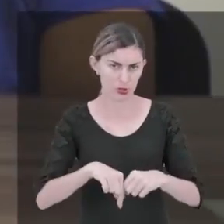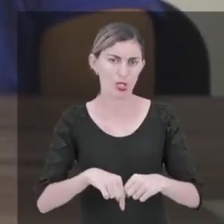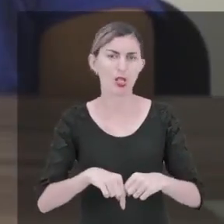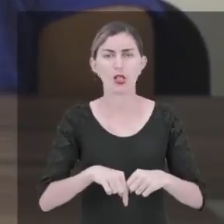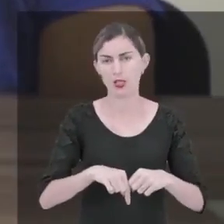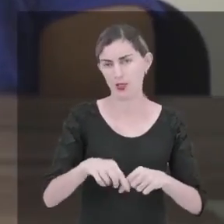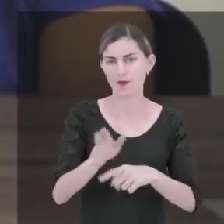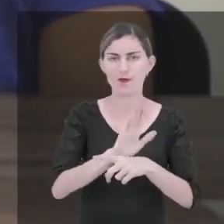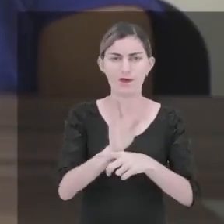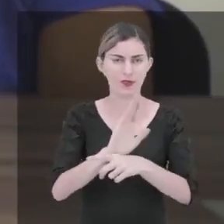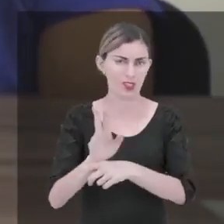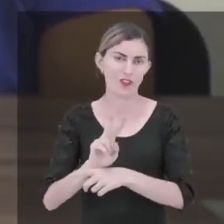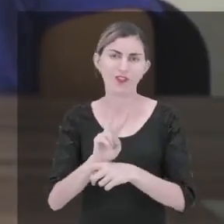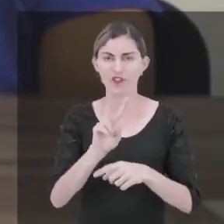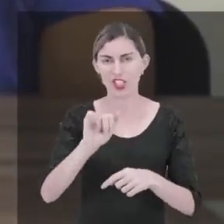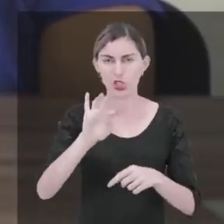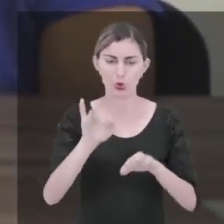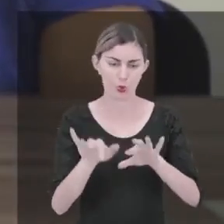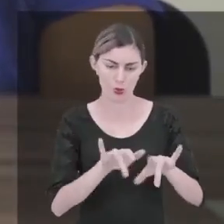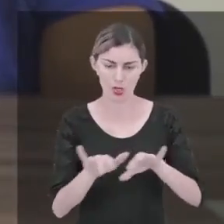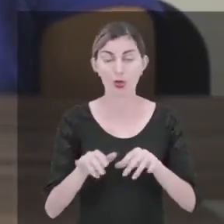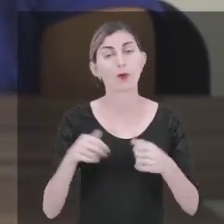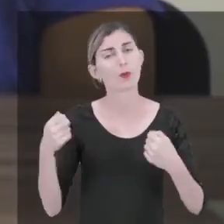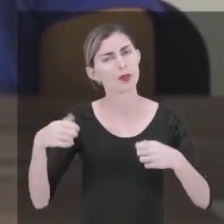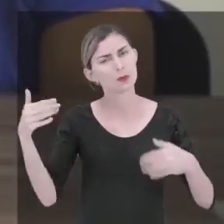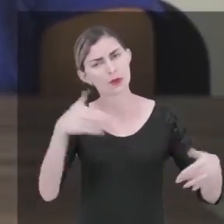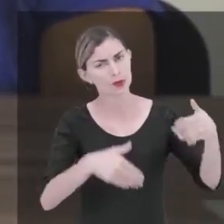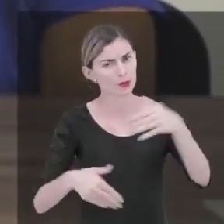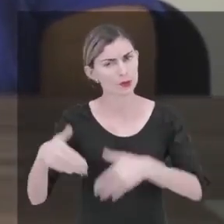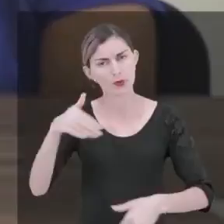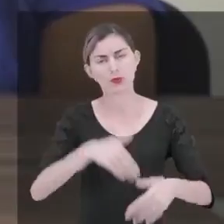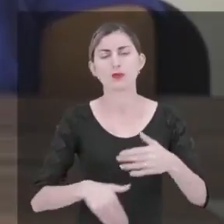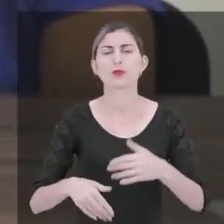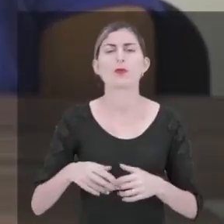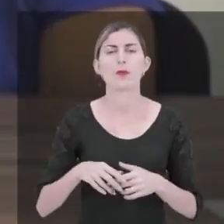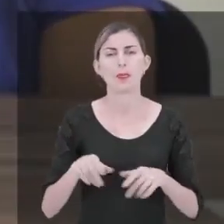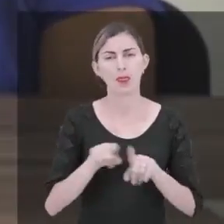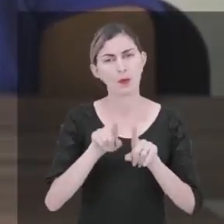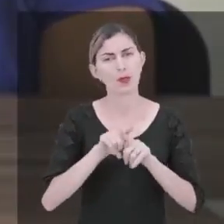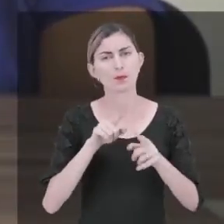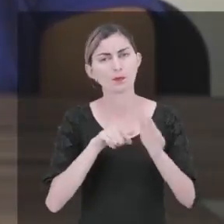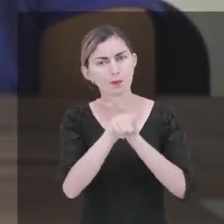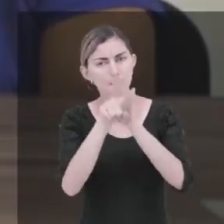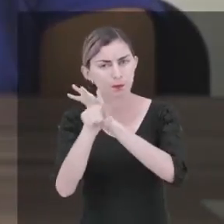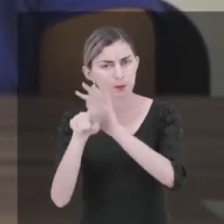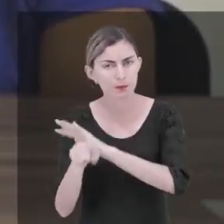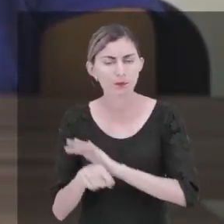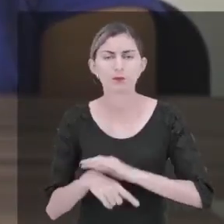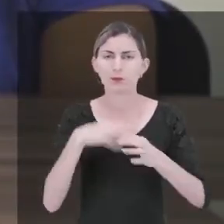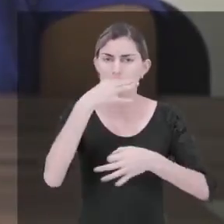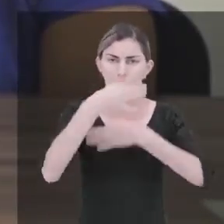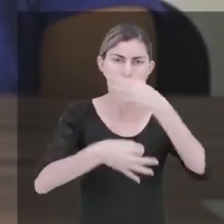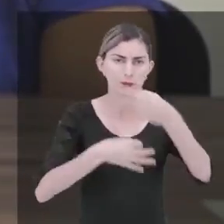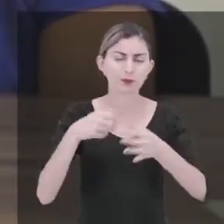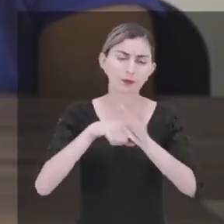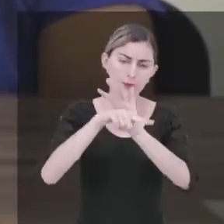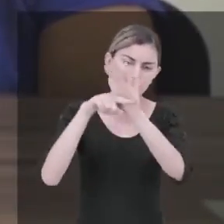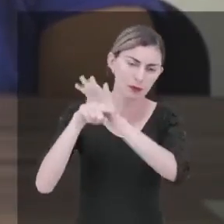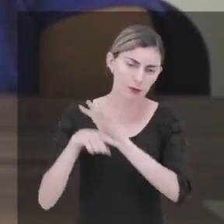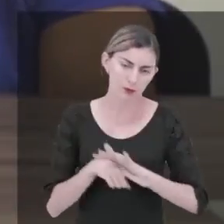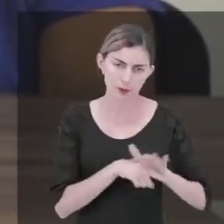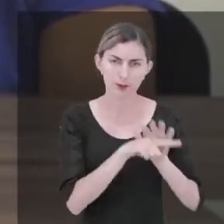aula é a sala de aula virtual. Então participem, façam as indagações,